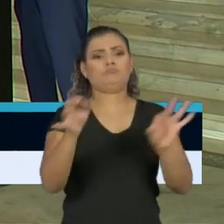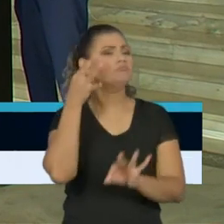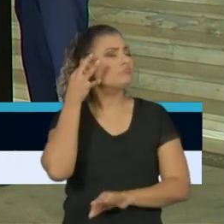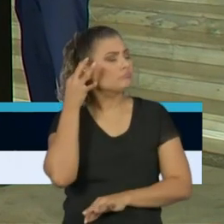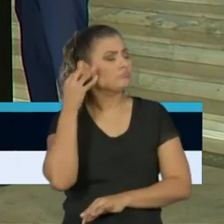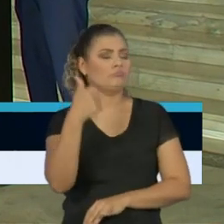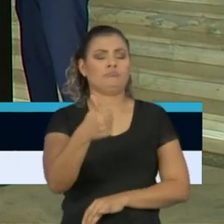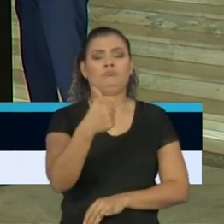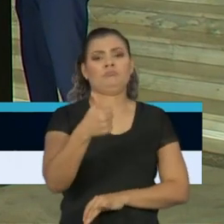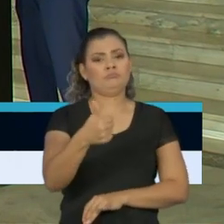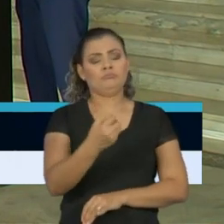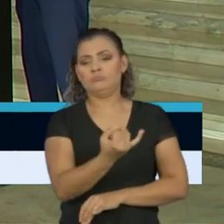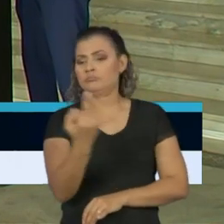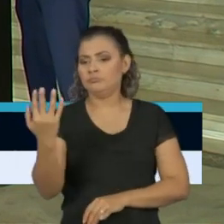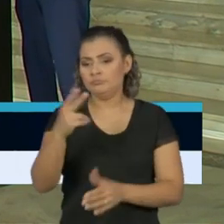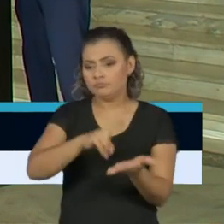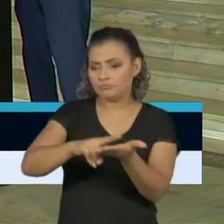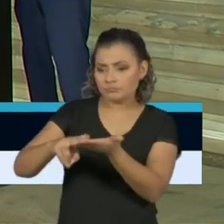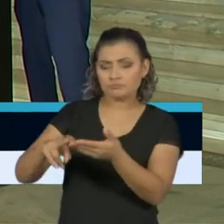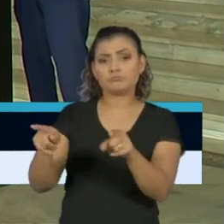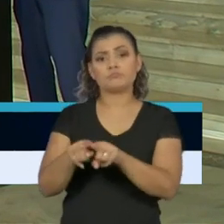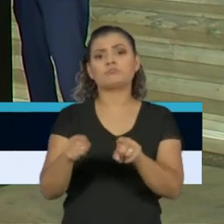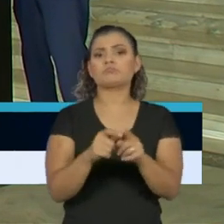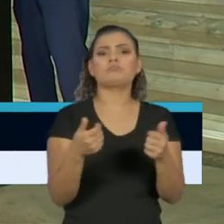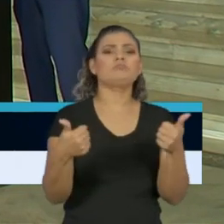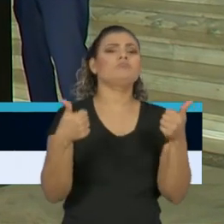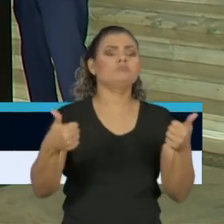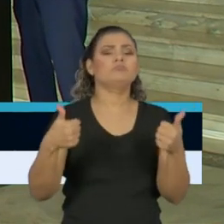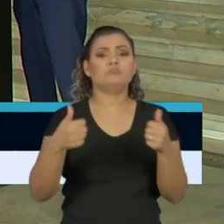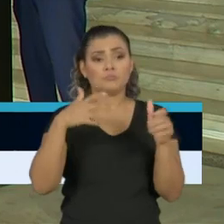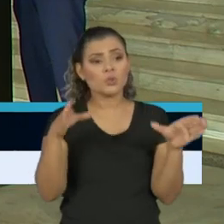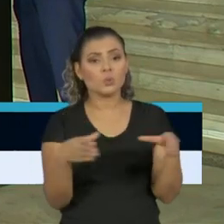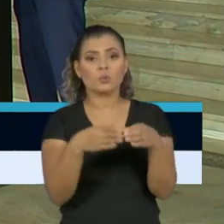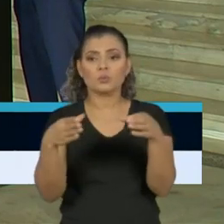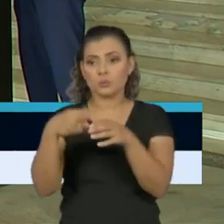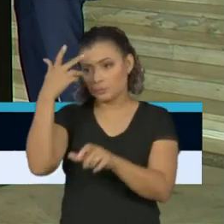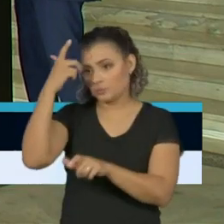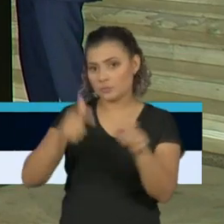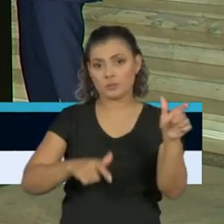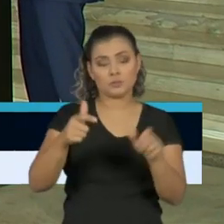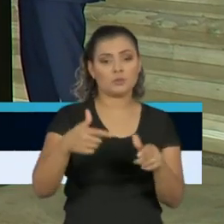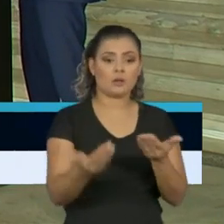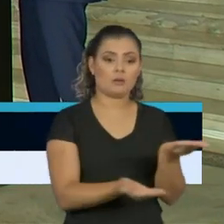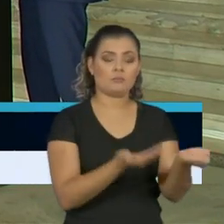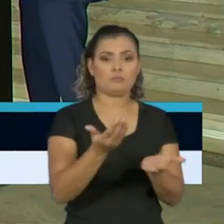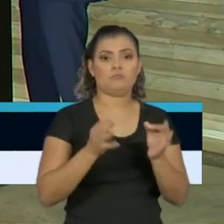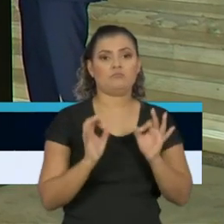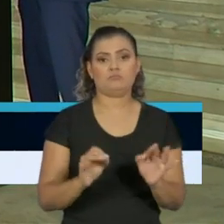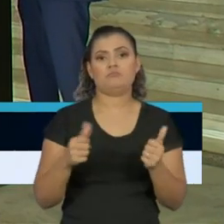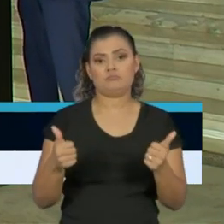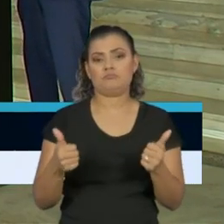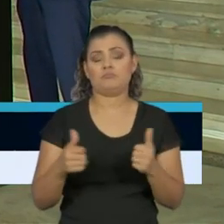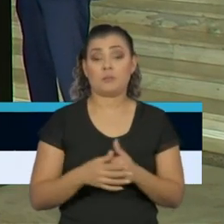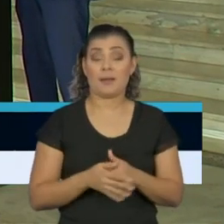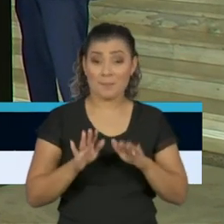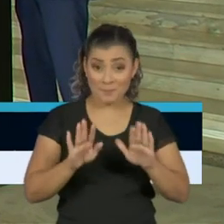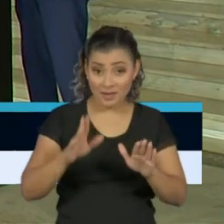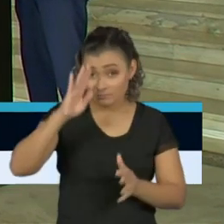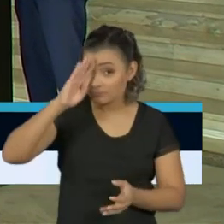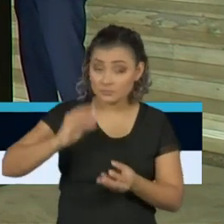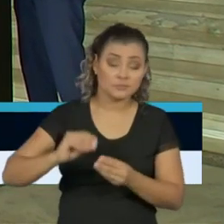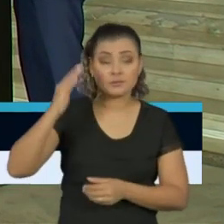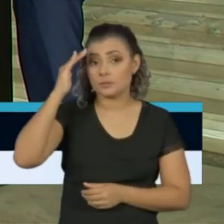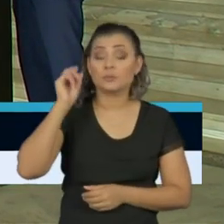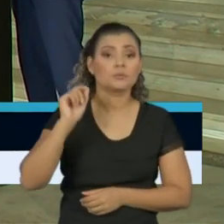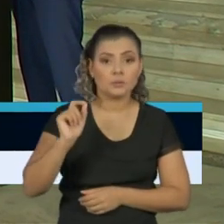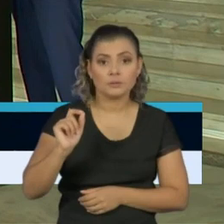para o número de leitos e melhor para o grupo de pessoas que trata desses pacientes. Então, nós entendemos que